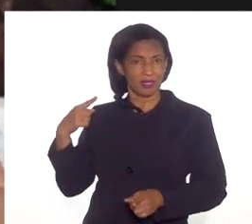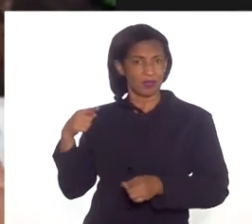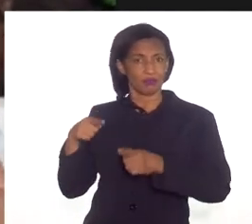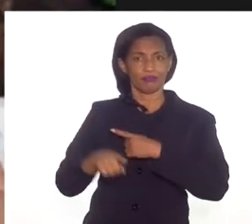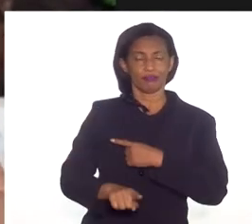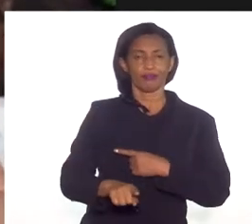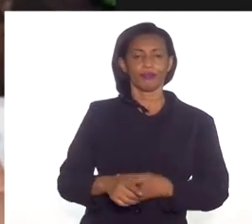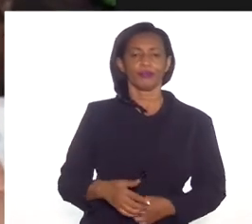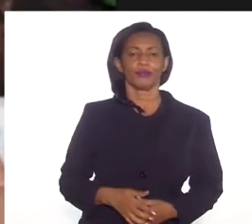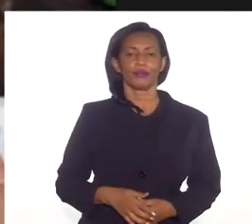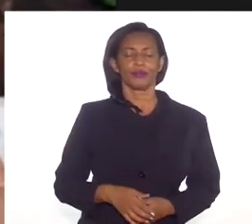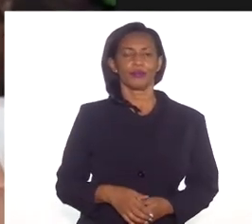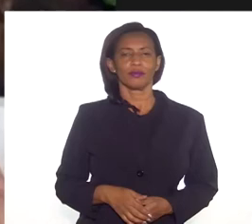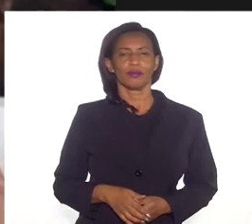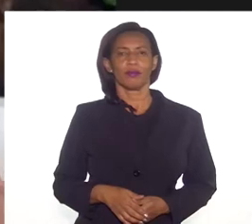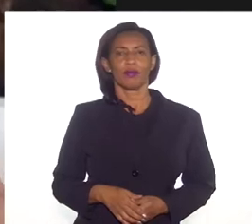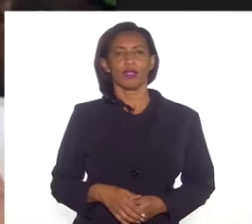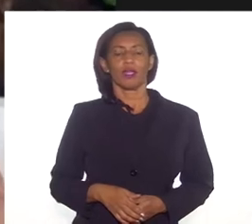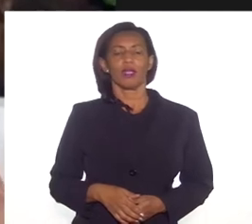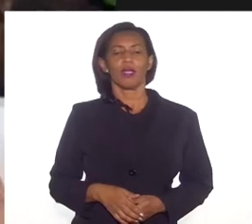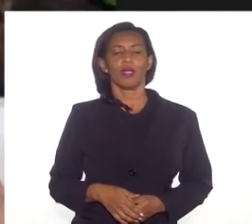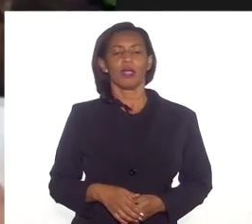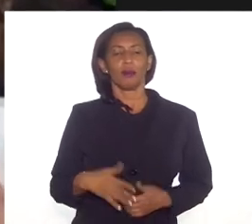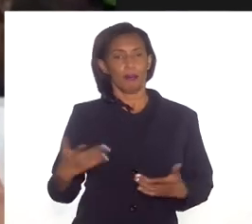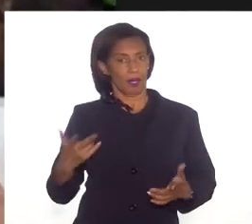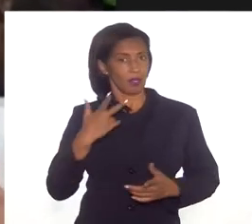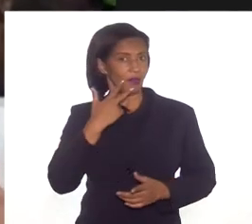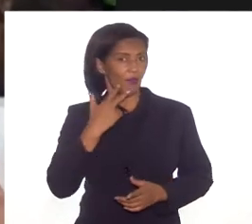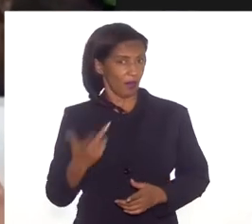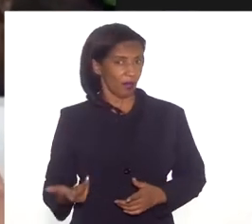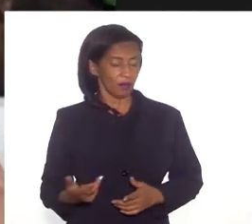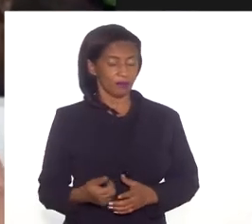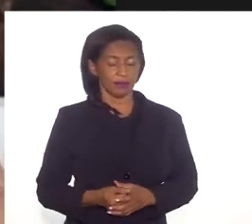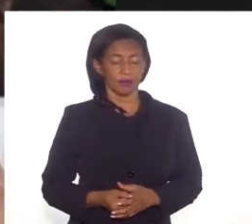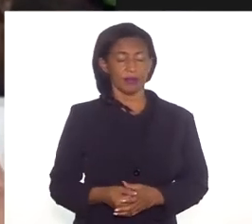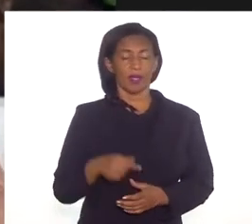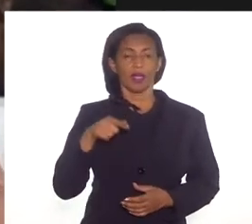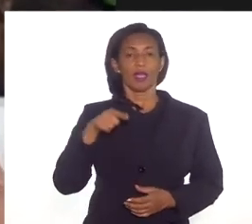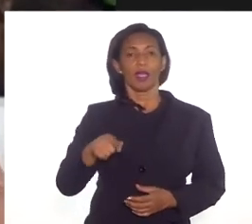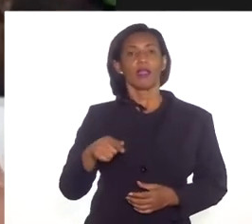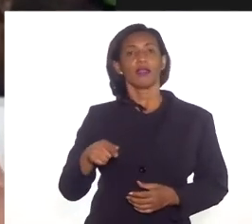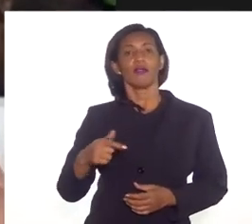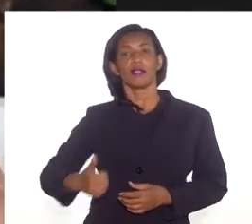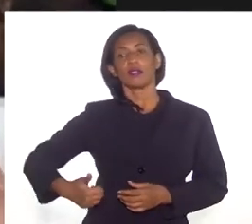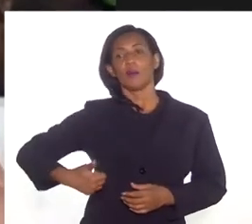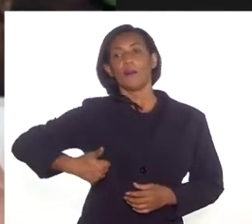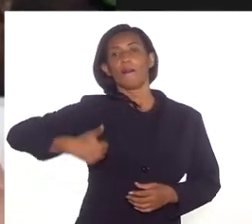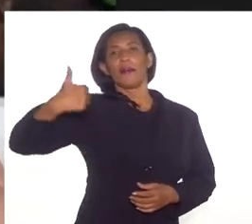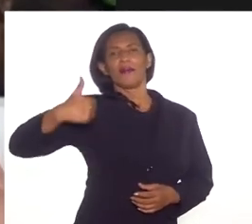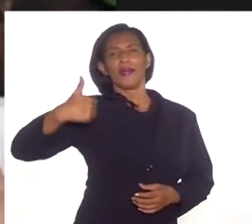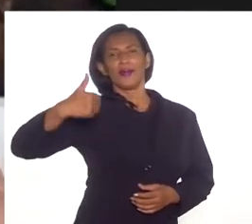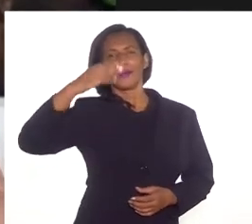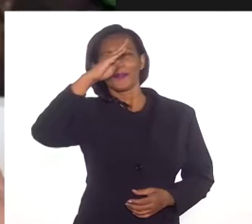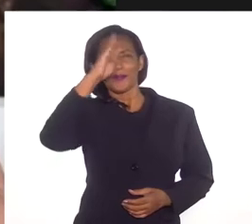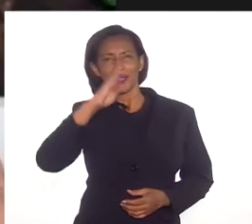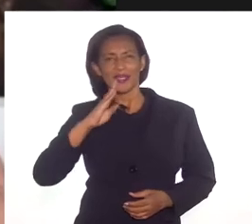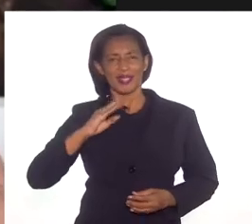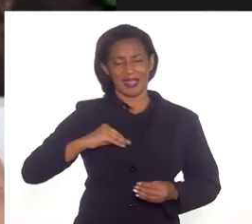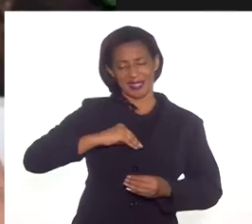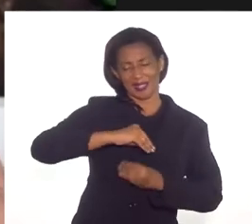desse desencontro, né? Desse desencontro amoroso, por assim dizer, é que vai ser o primeiro